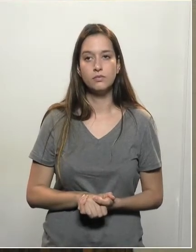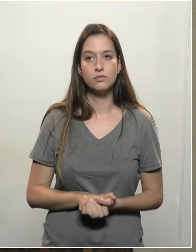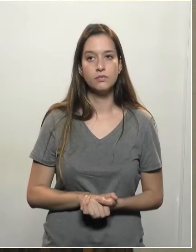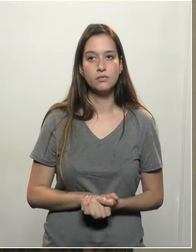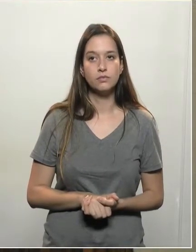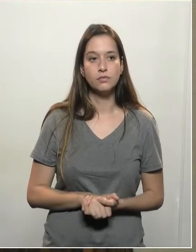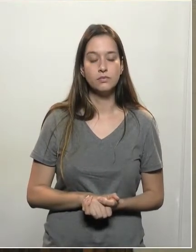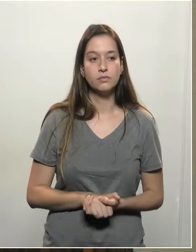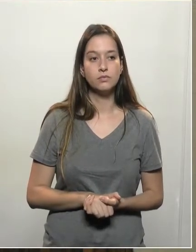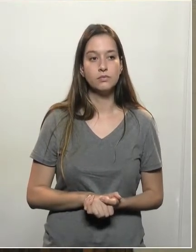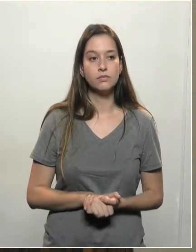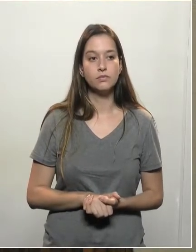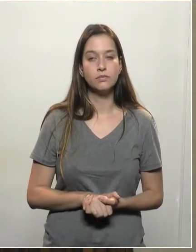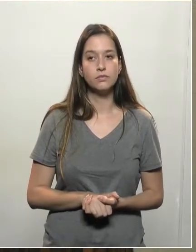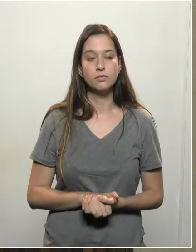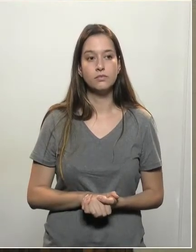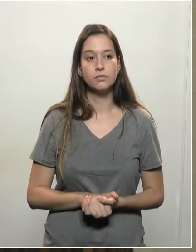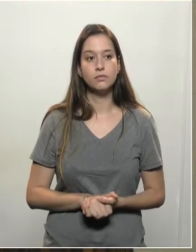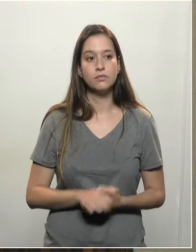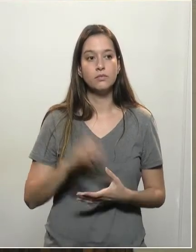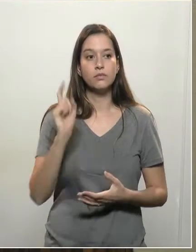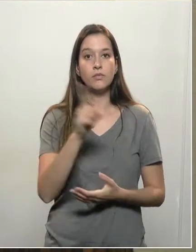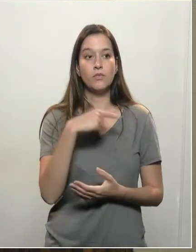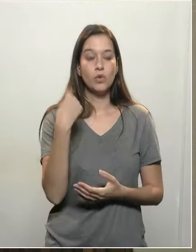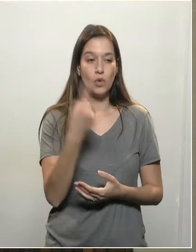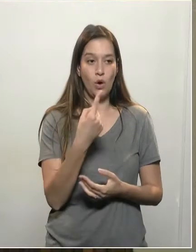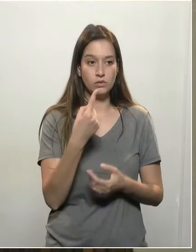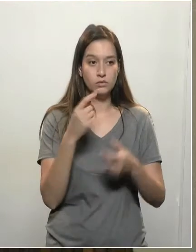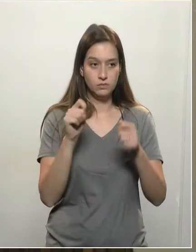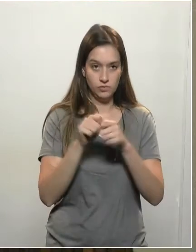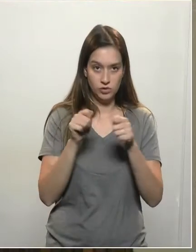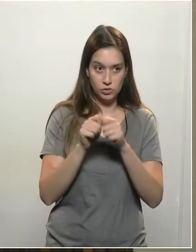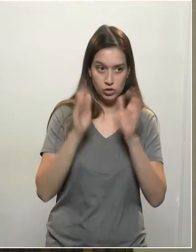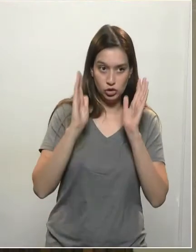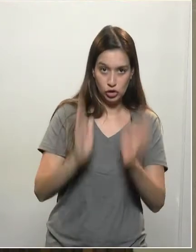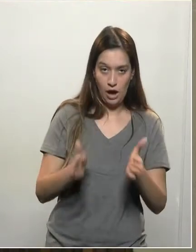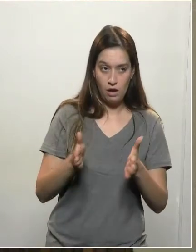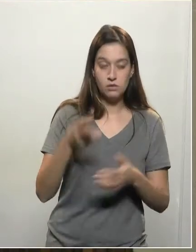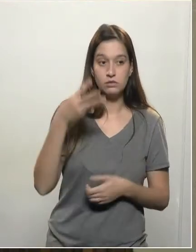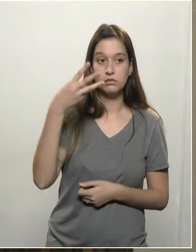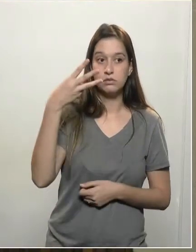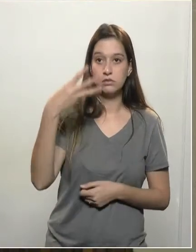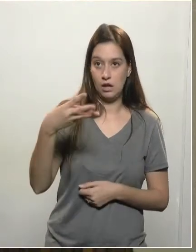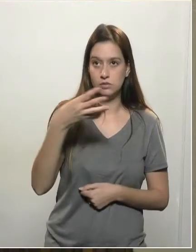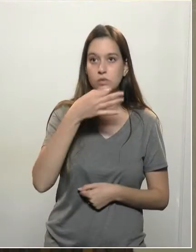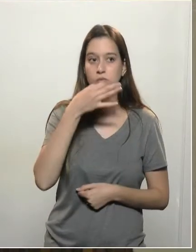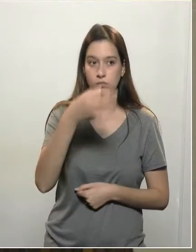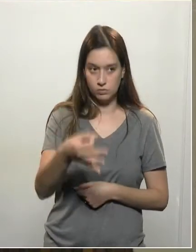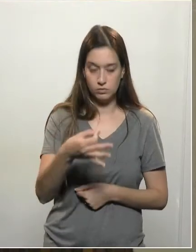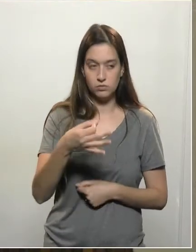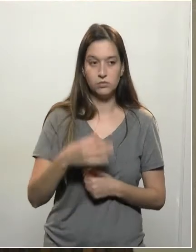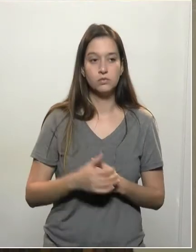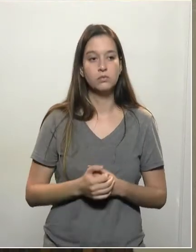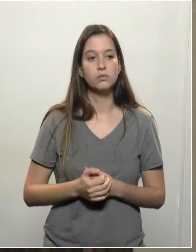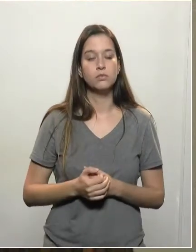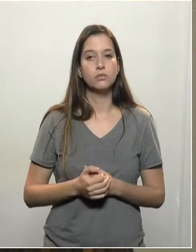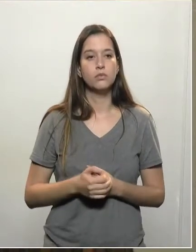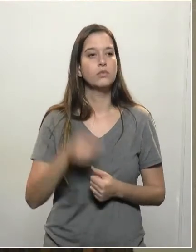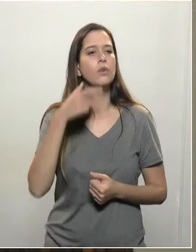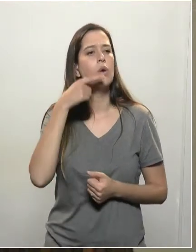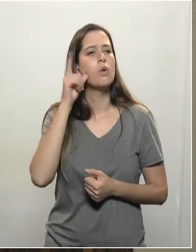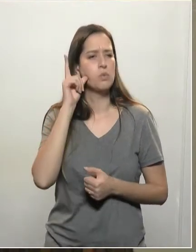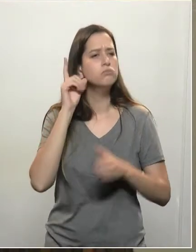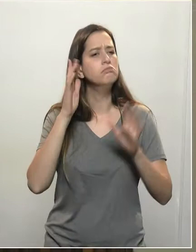é que nós fizemos 13 mortes. Duas delas já tive a oportunidade de falar ontem, né? E uma delas me